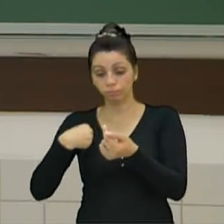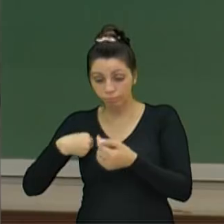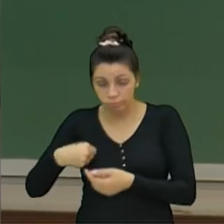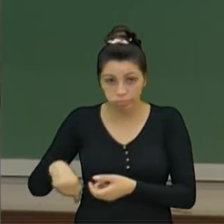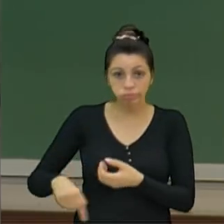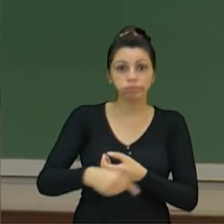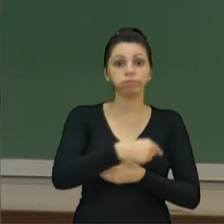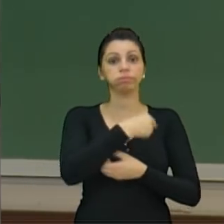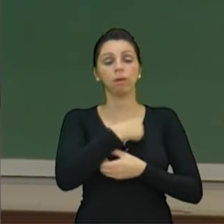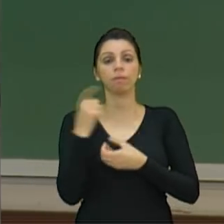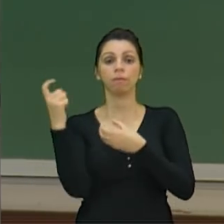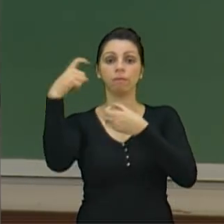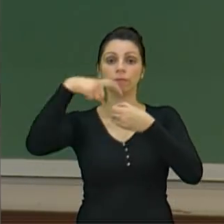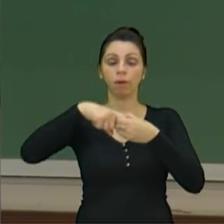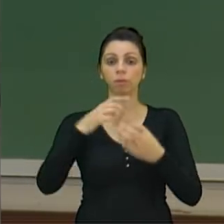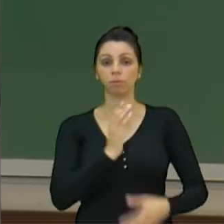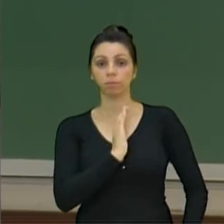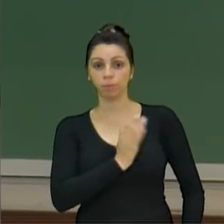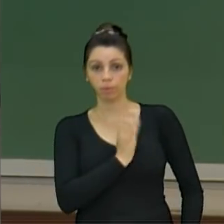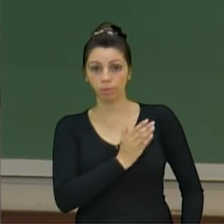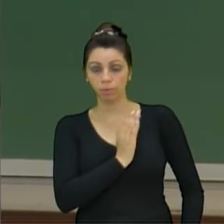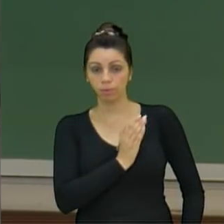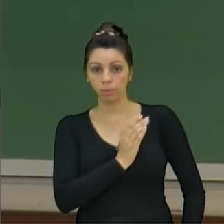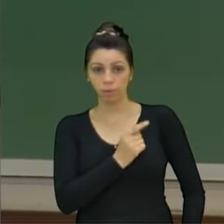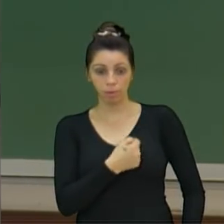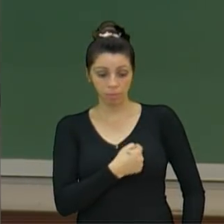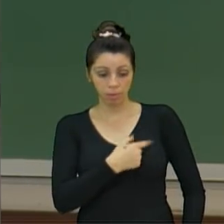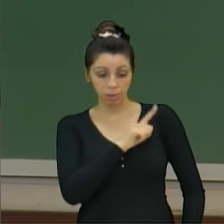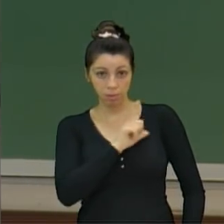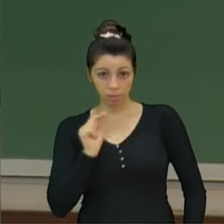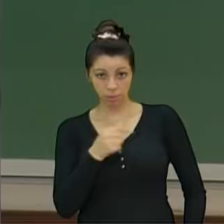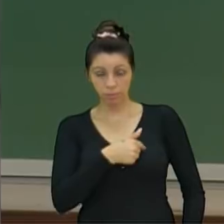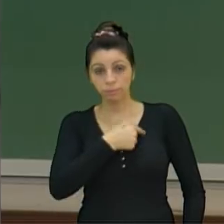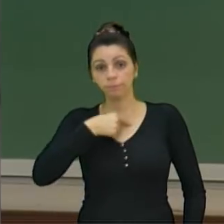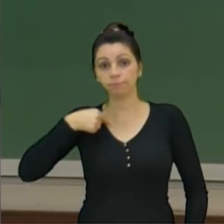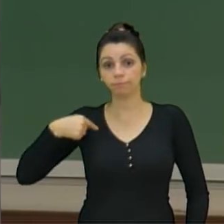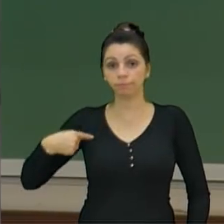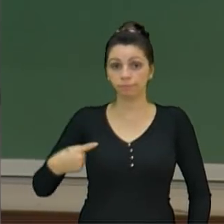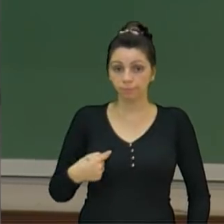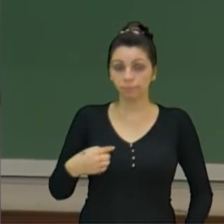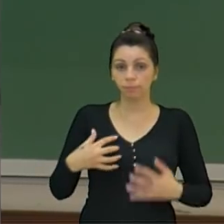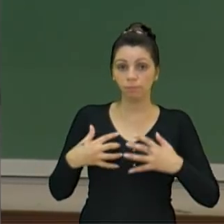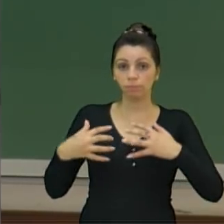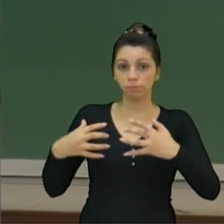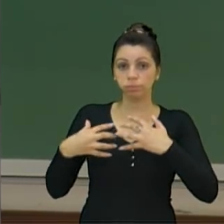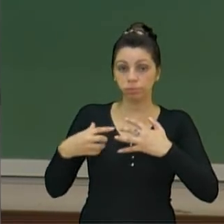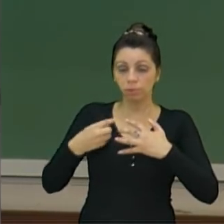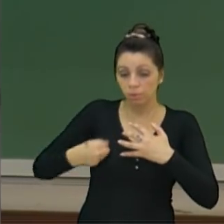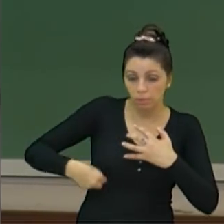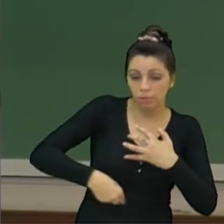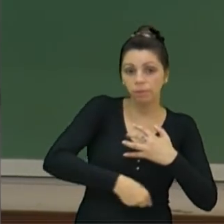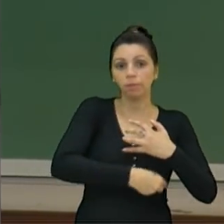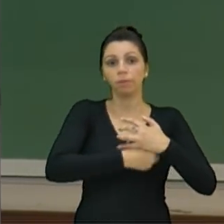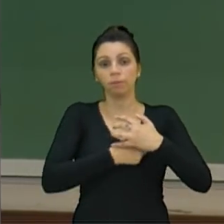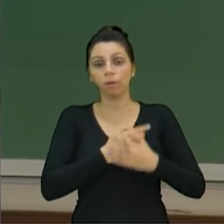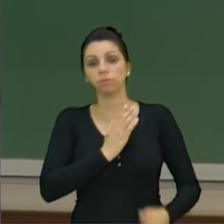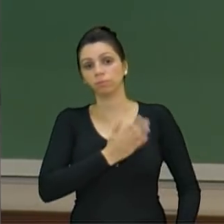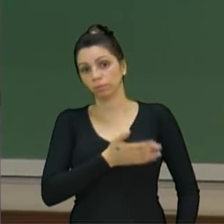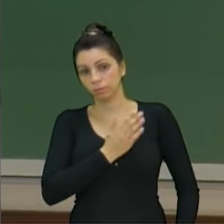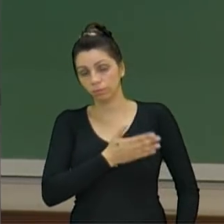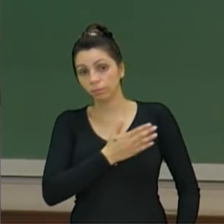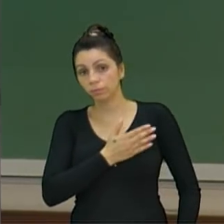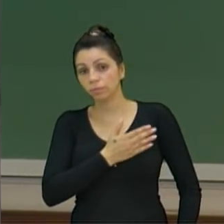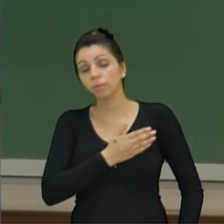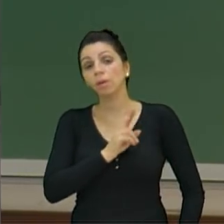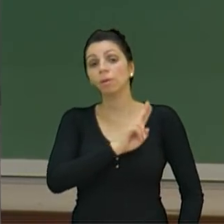coração. Então, este trajeto de sair do coração, ir para os pulmões e depois voltar para o coração é